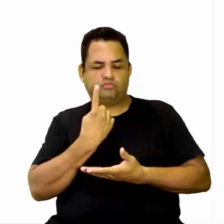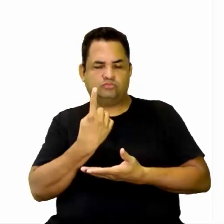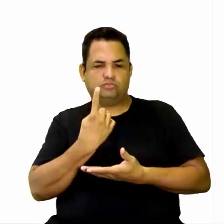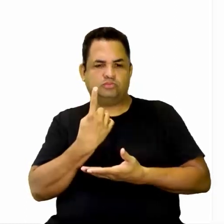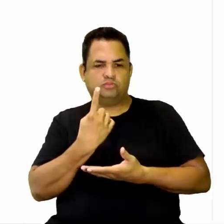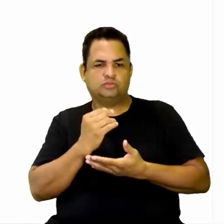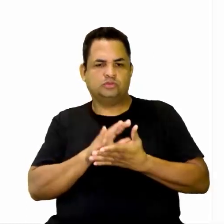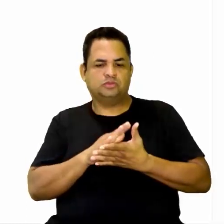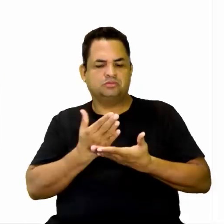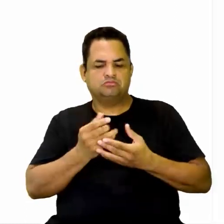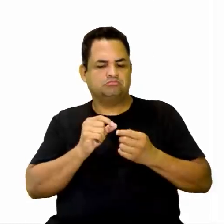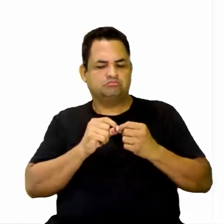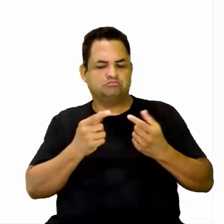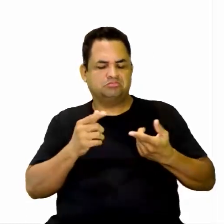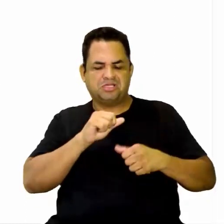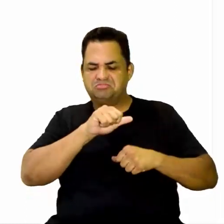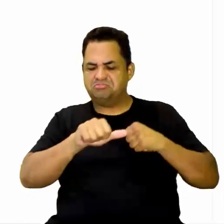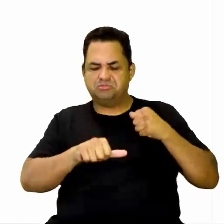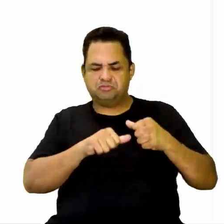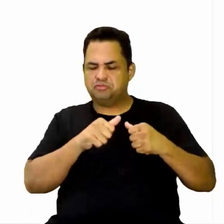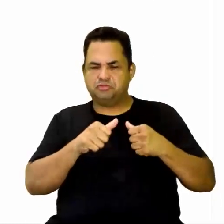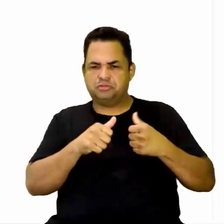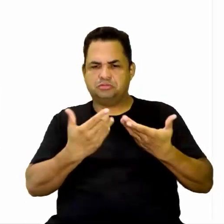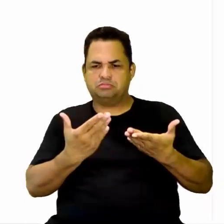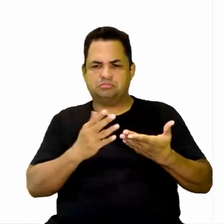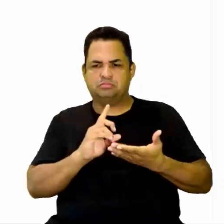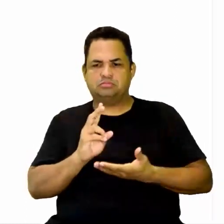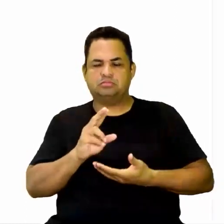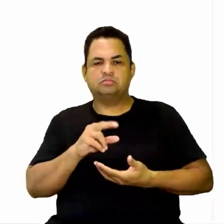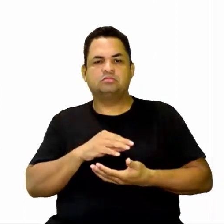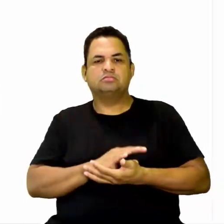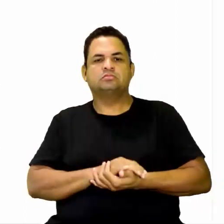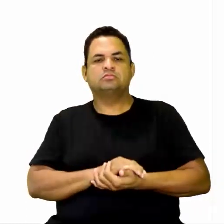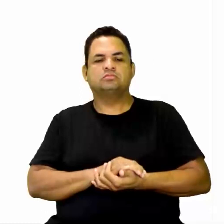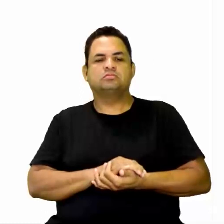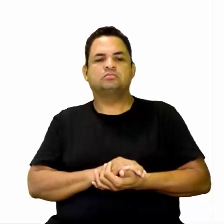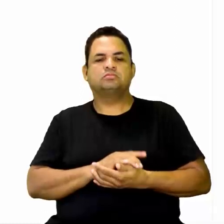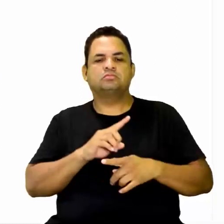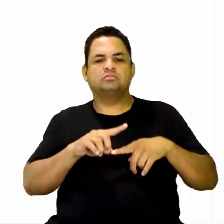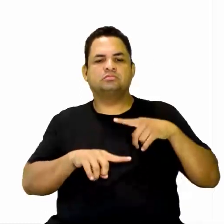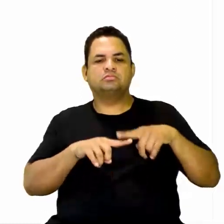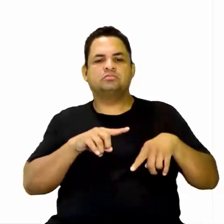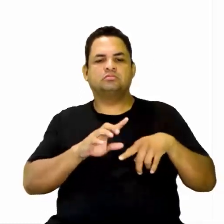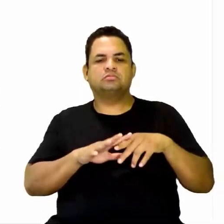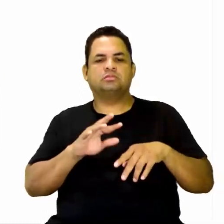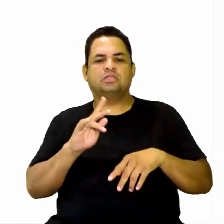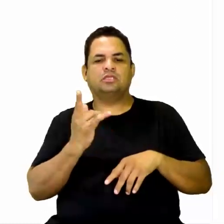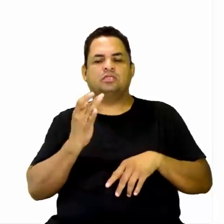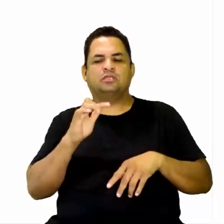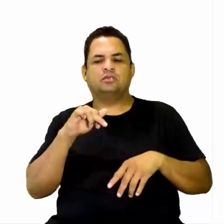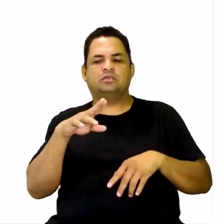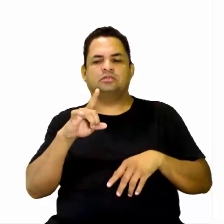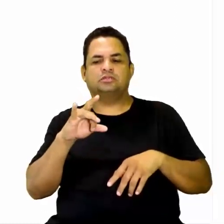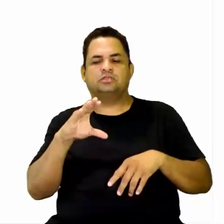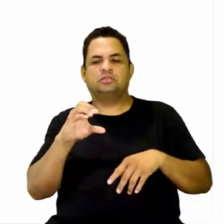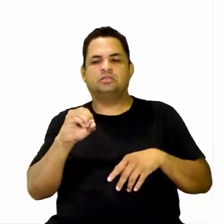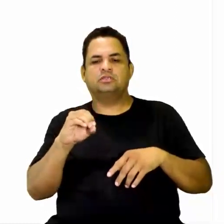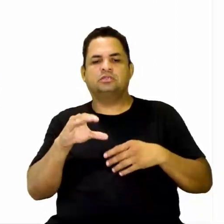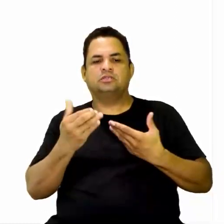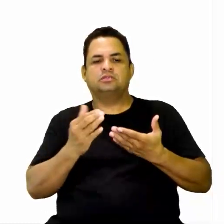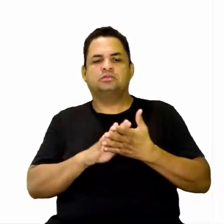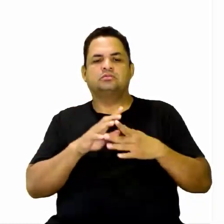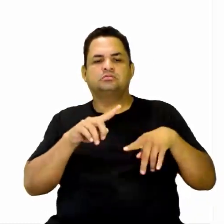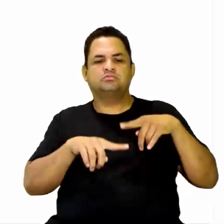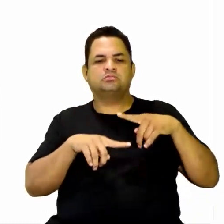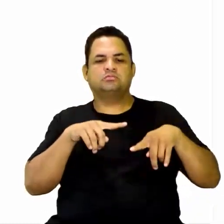em toda a sua extensão. Já o material heterogêneo é um